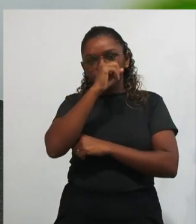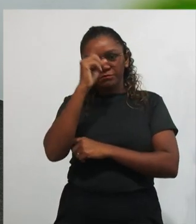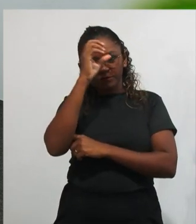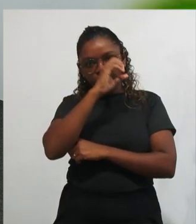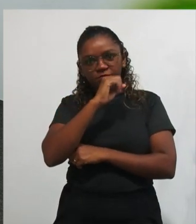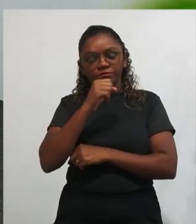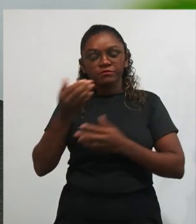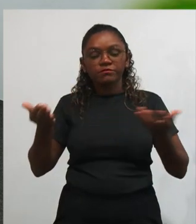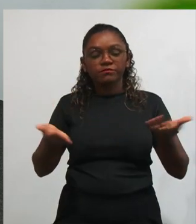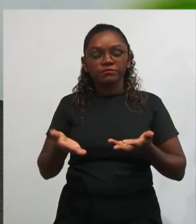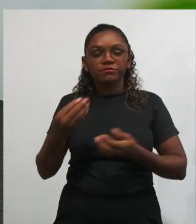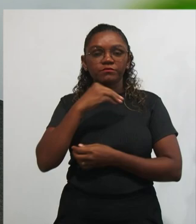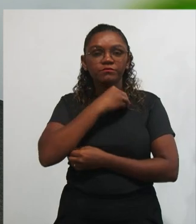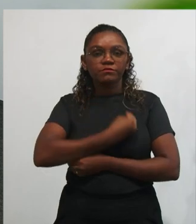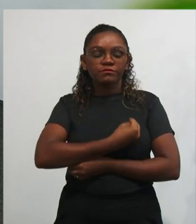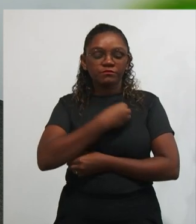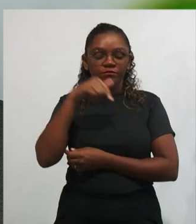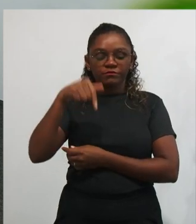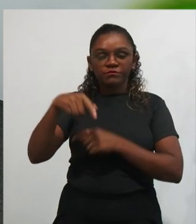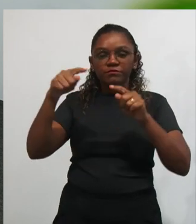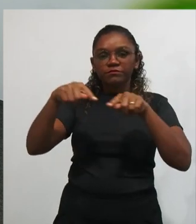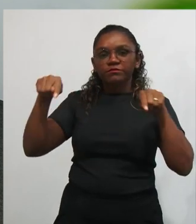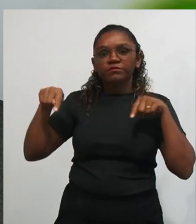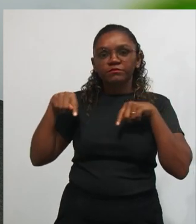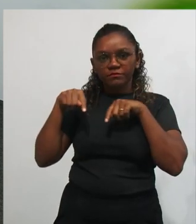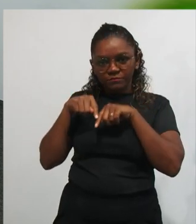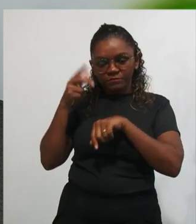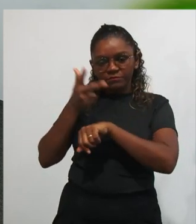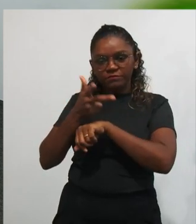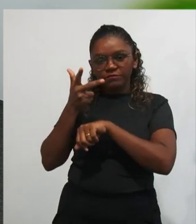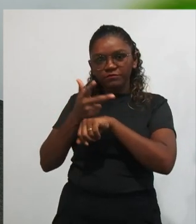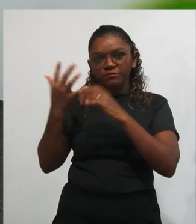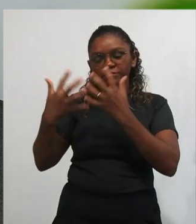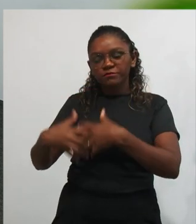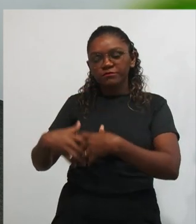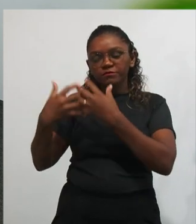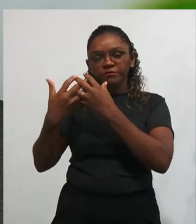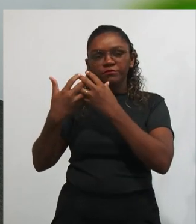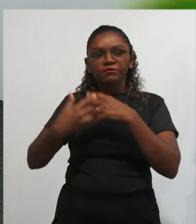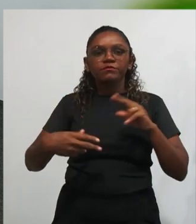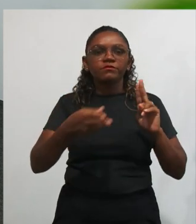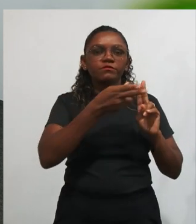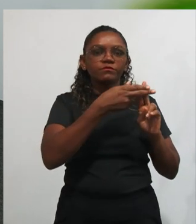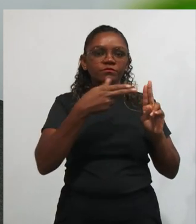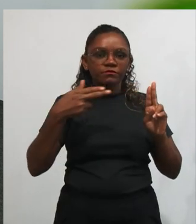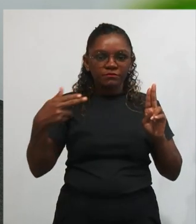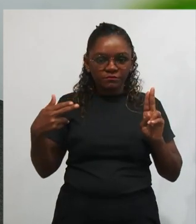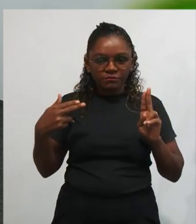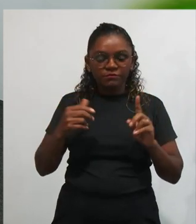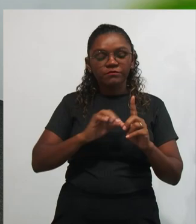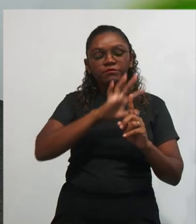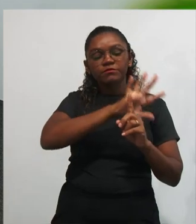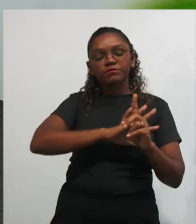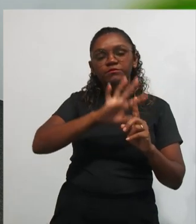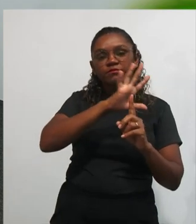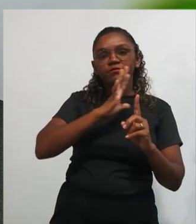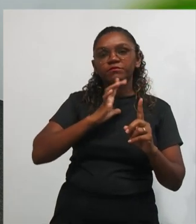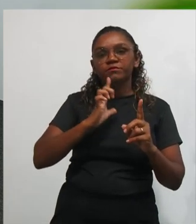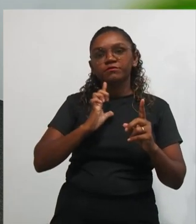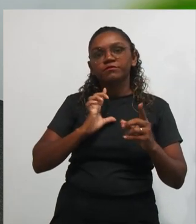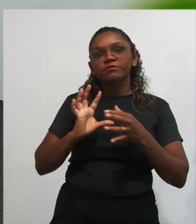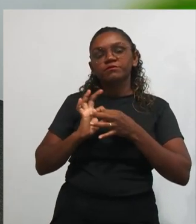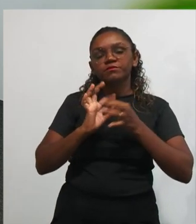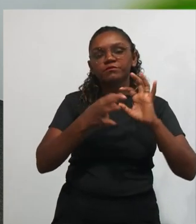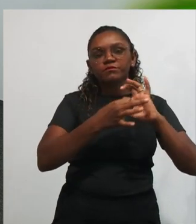estúdio de gravação do ifro campo zona norte atrás de mim tem uma parede branca com pontos interligados agora vou